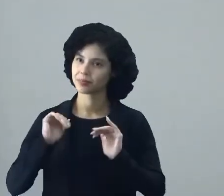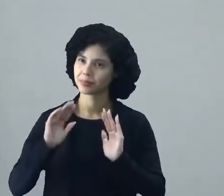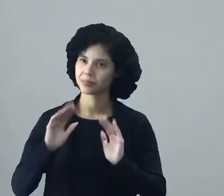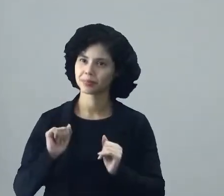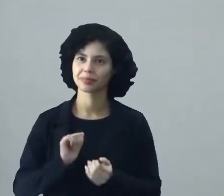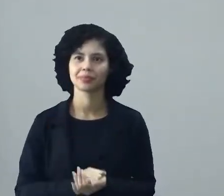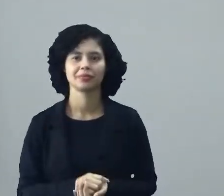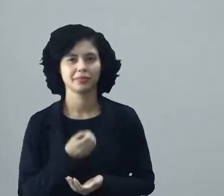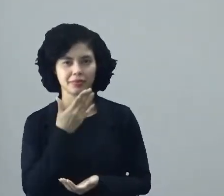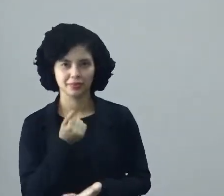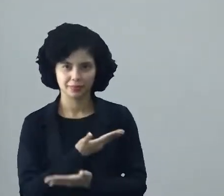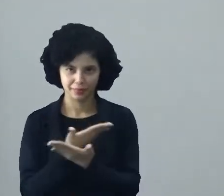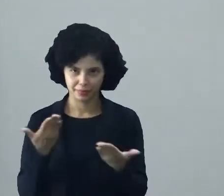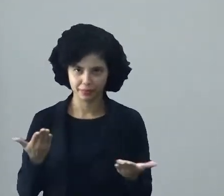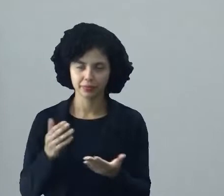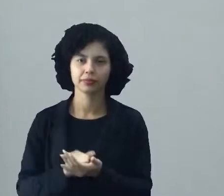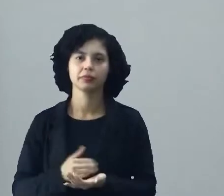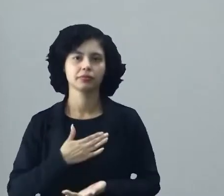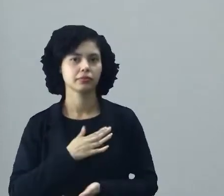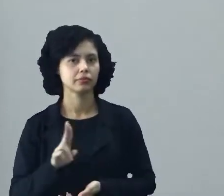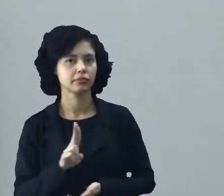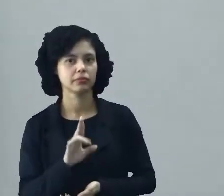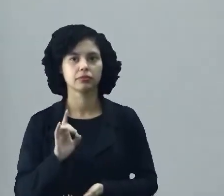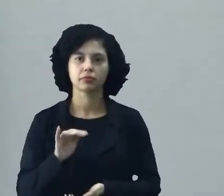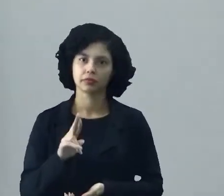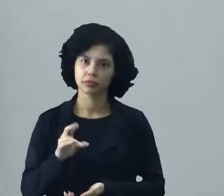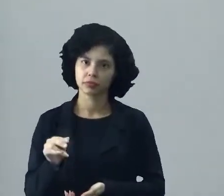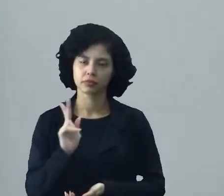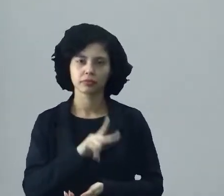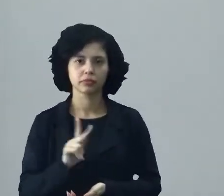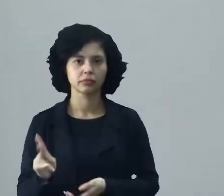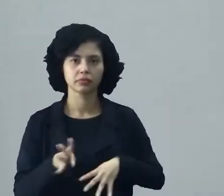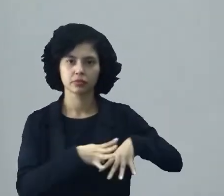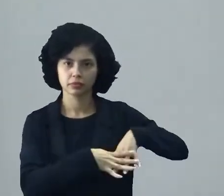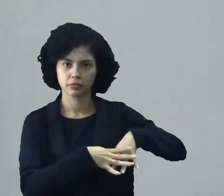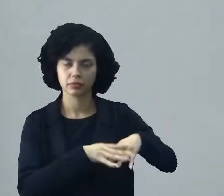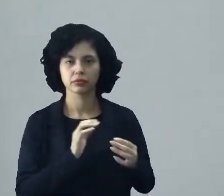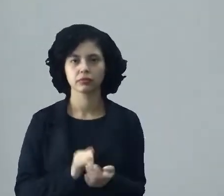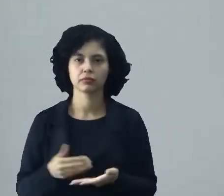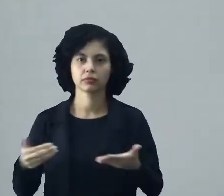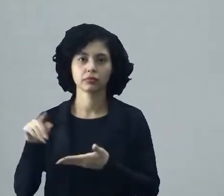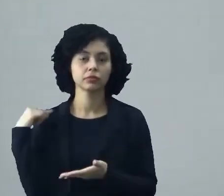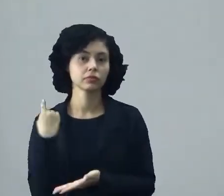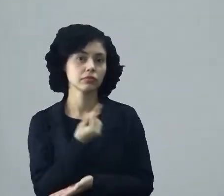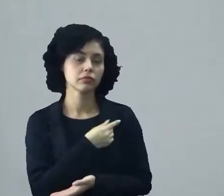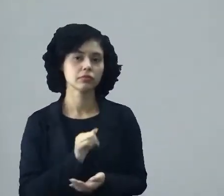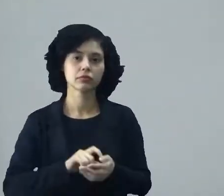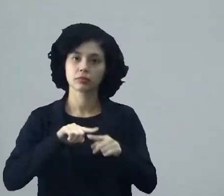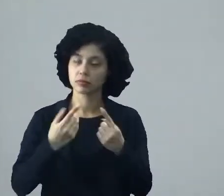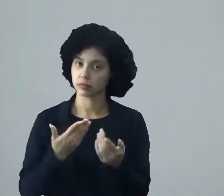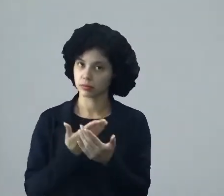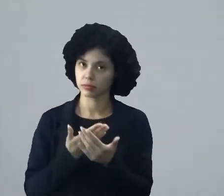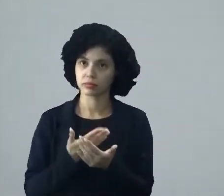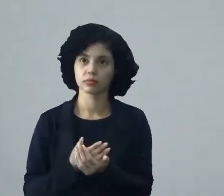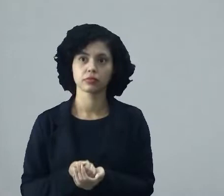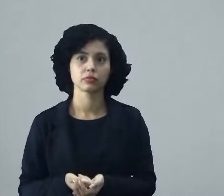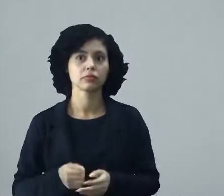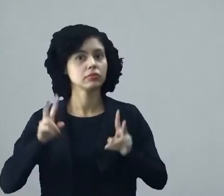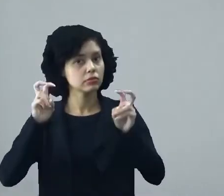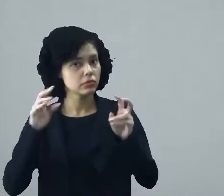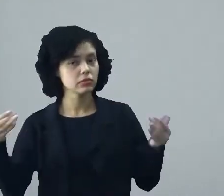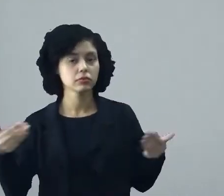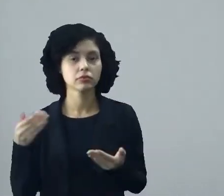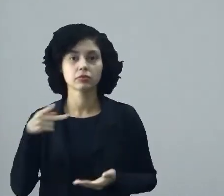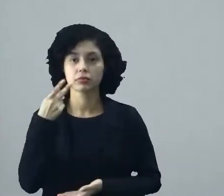Olá queridos tudo bem meu nome é edicléia Sou professora de matemática hoje nós vamos para mais uma aula nós